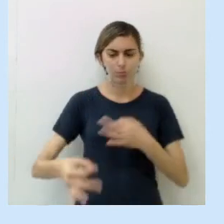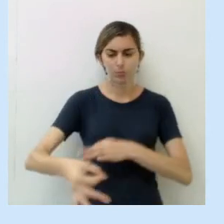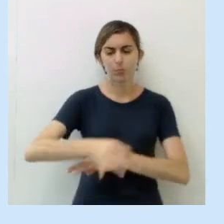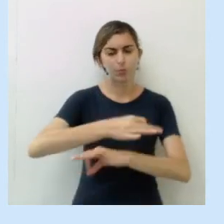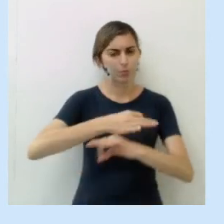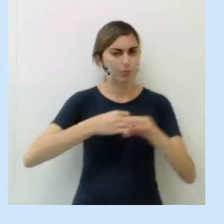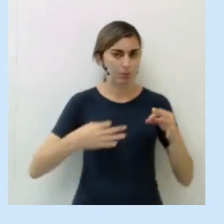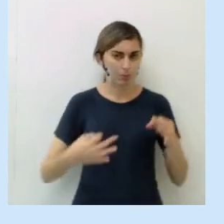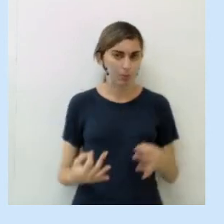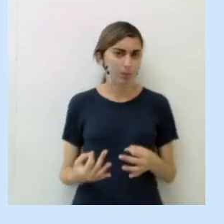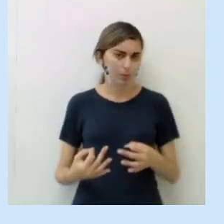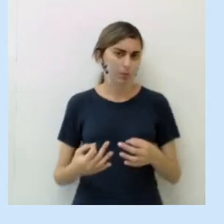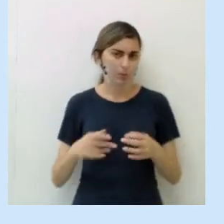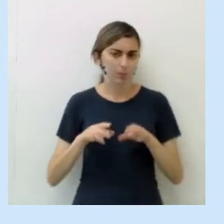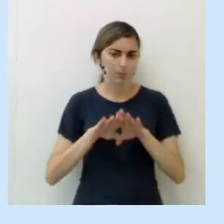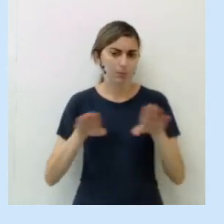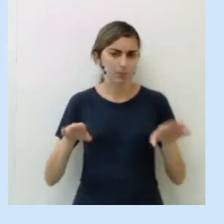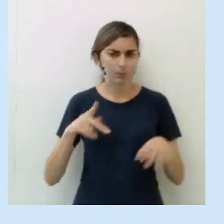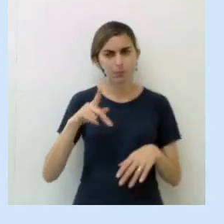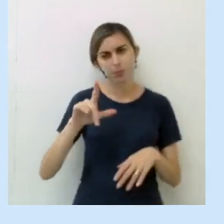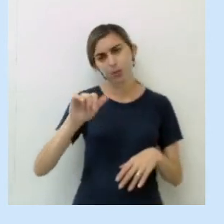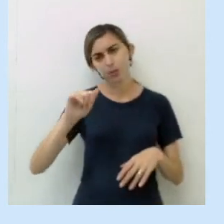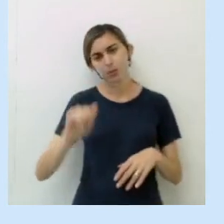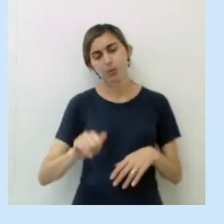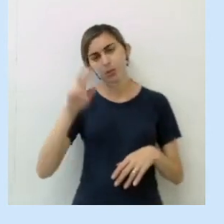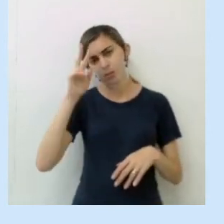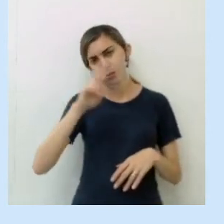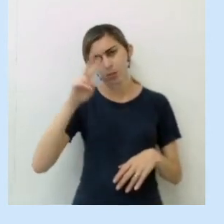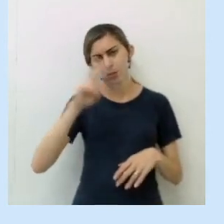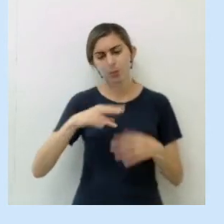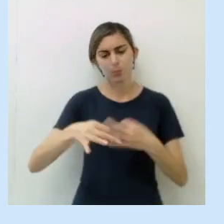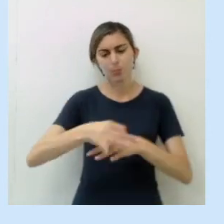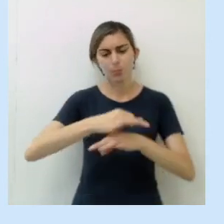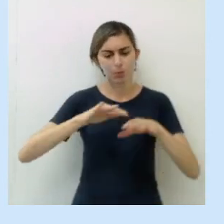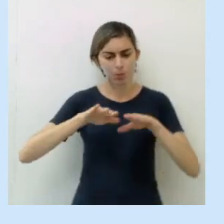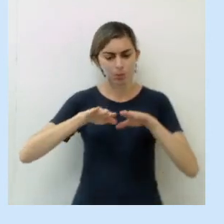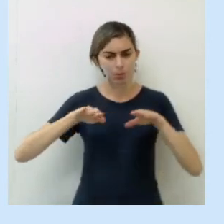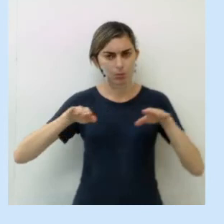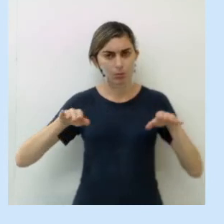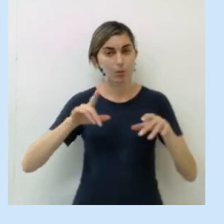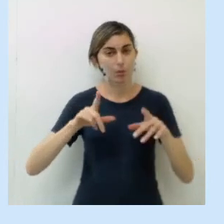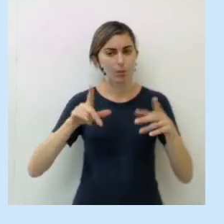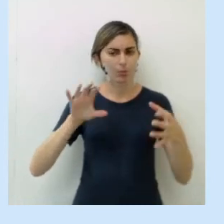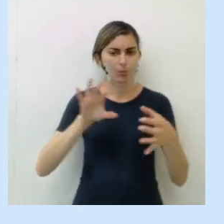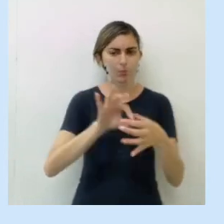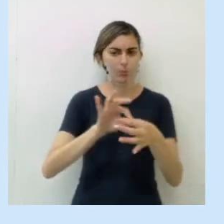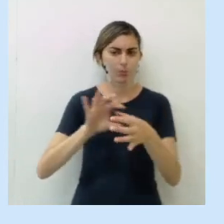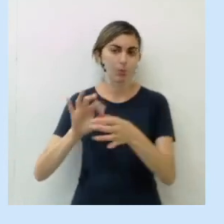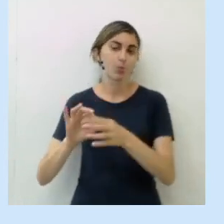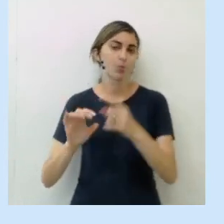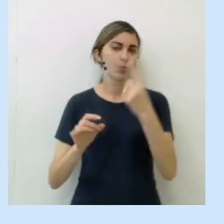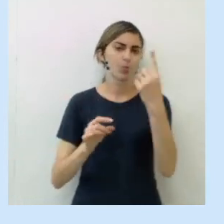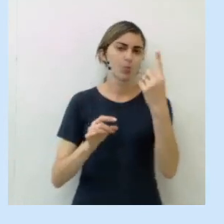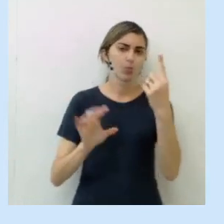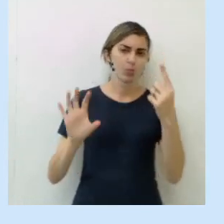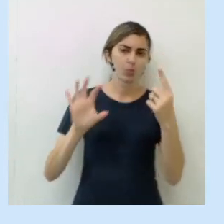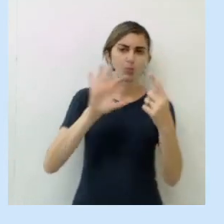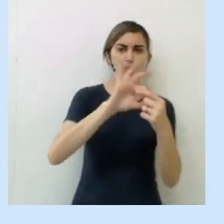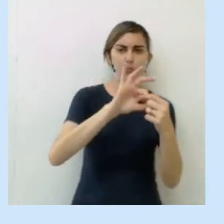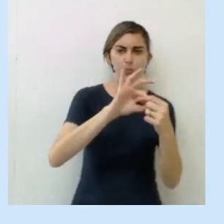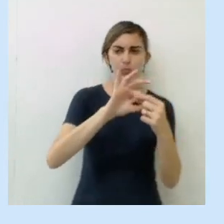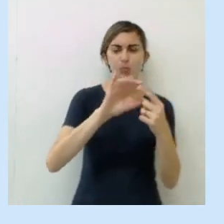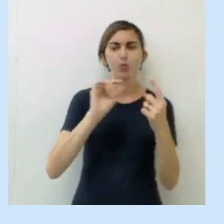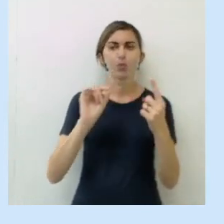moléculas, entre aspas, planas, a gente está lembrado que essas moléculas são ligadas por apenas uma ligação de